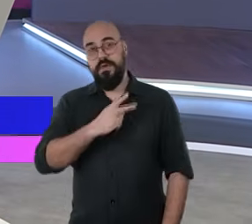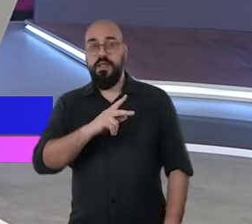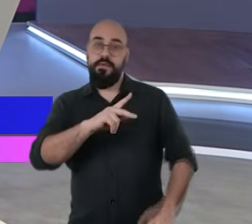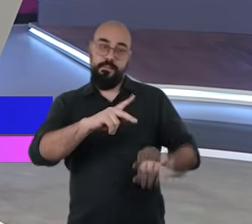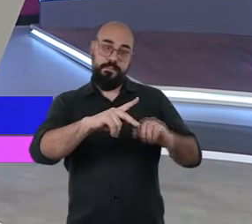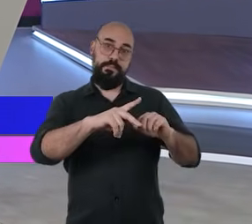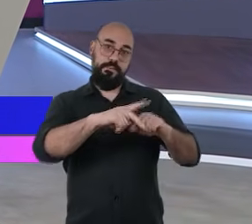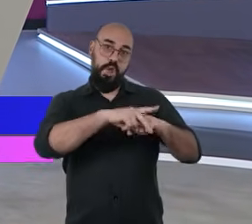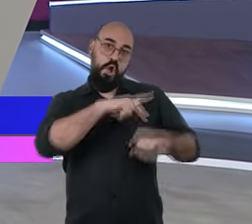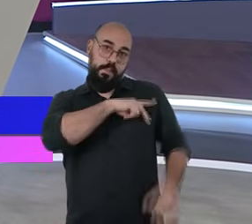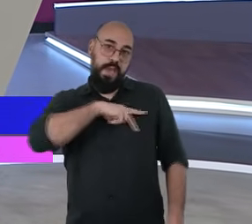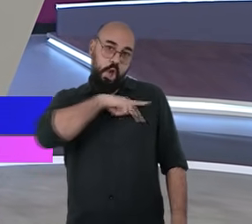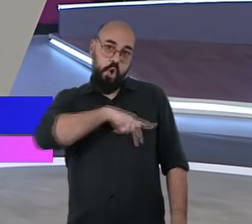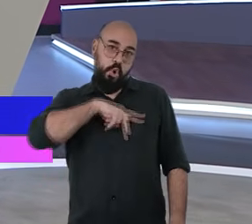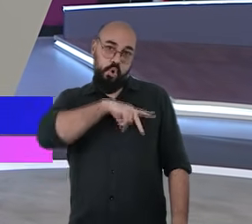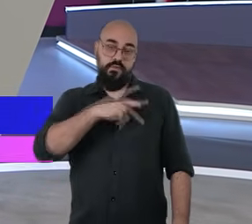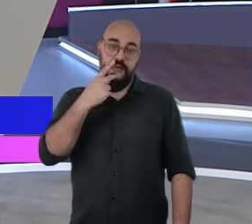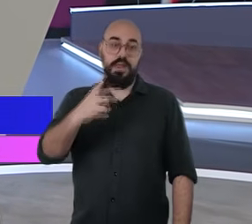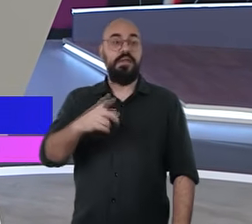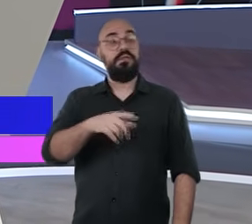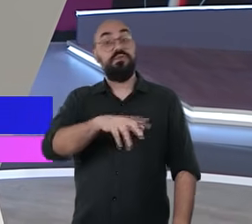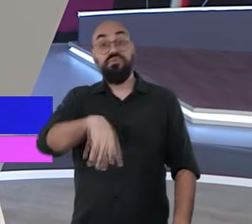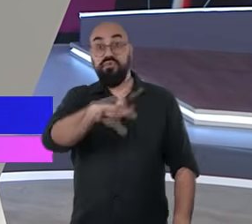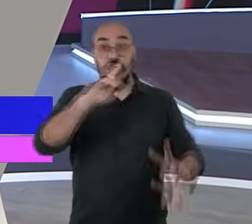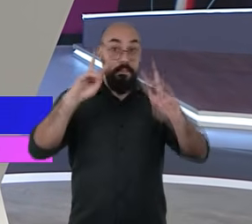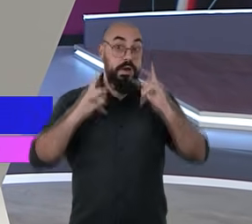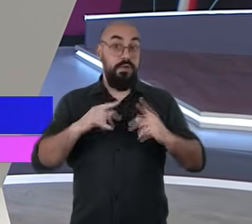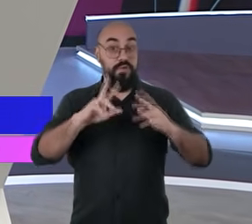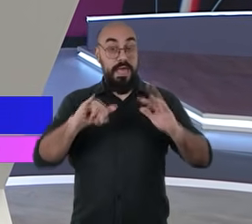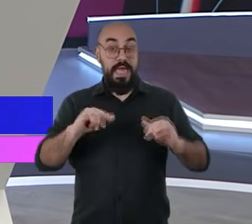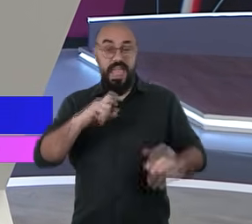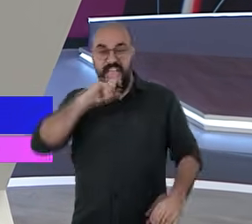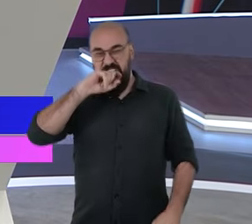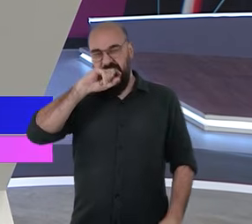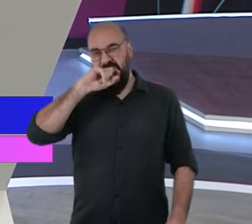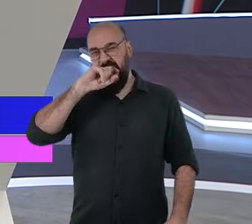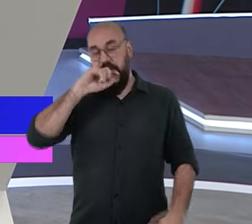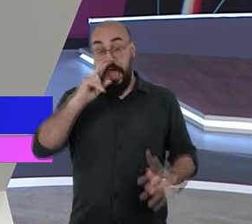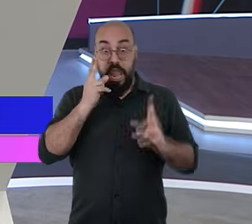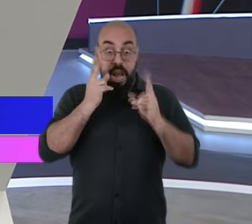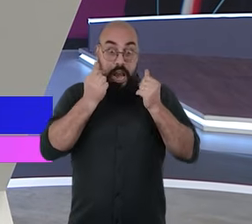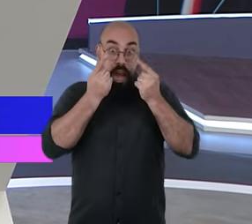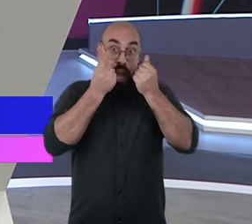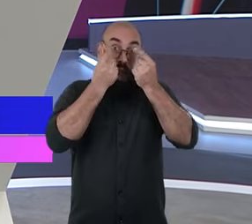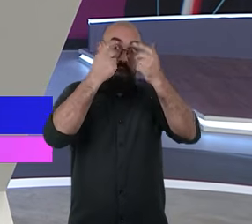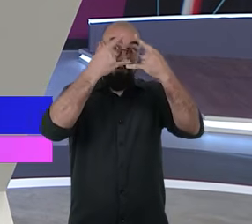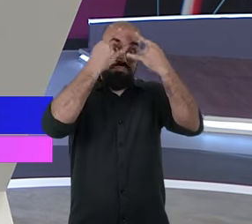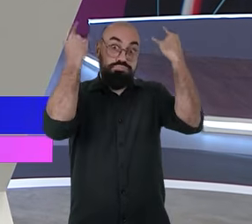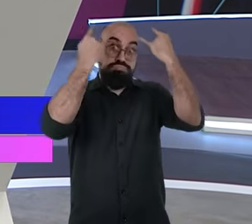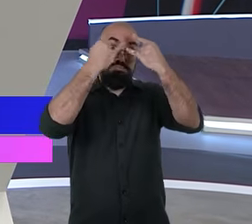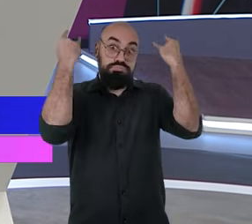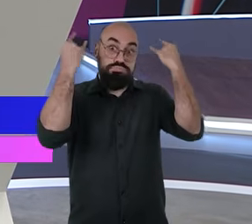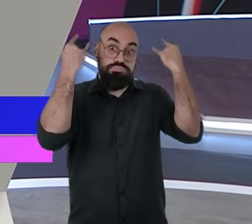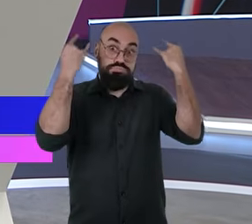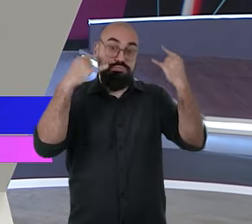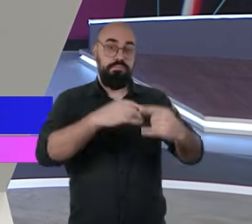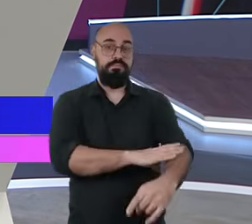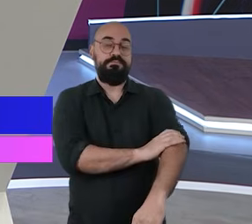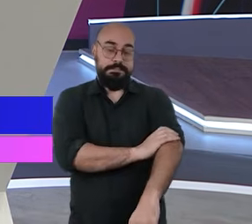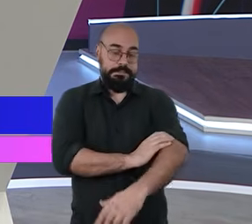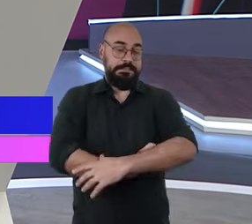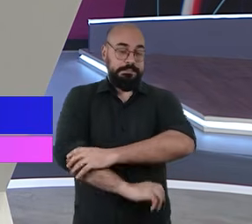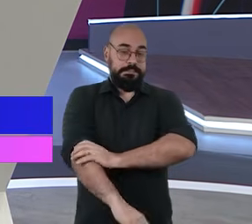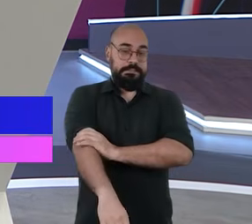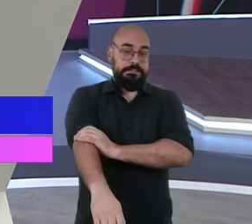avarentos. A avareza está aí, né? A preocupação também com o dinheiro, com as posses, com aquilo que se tem. Algumas